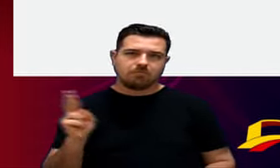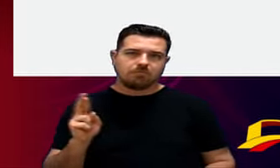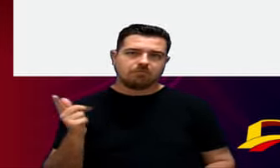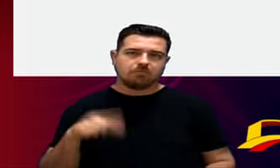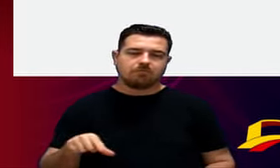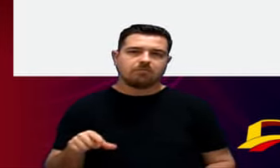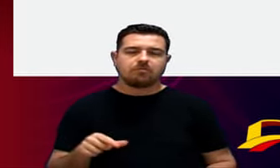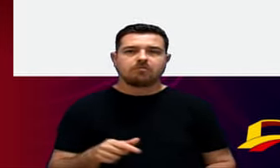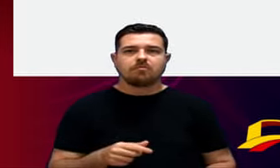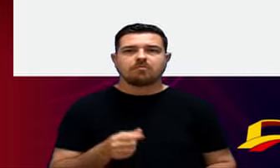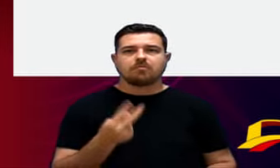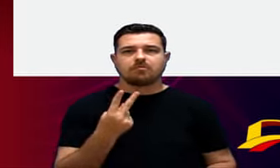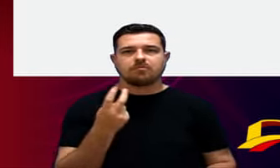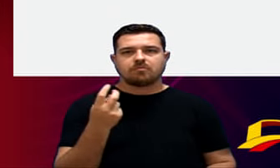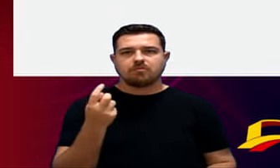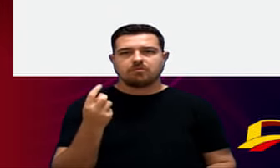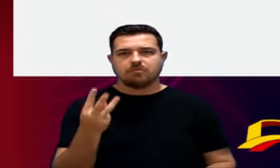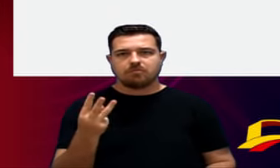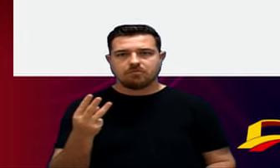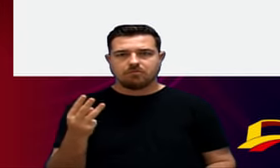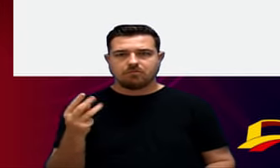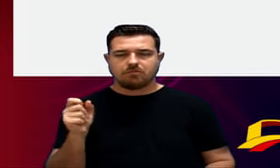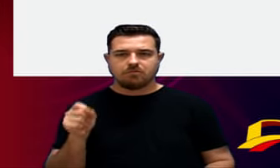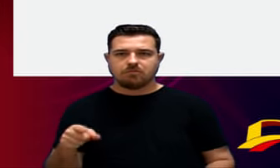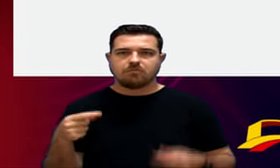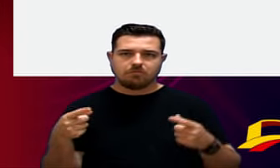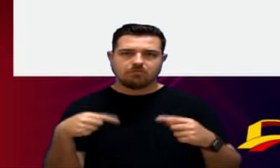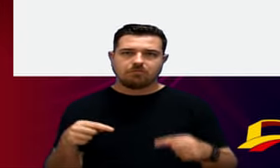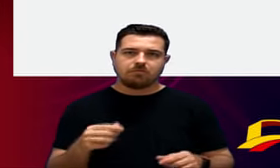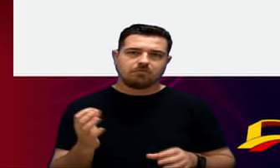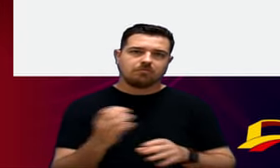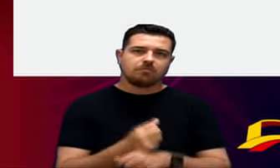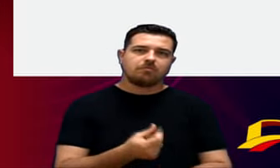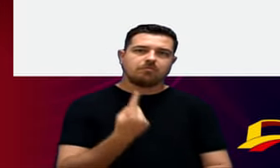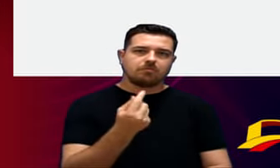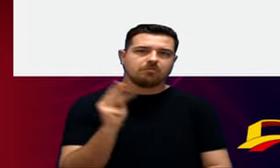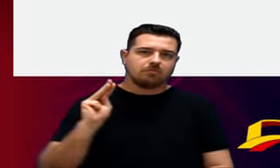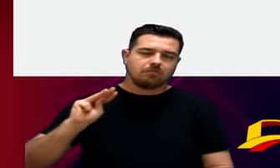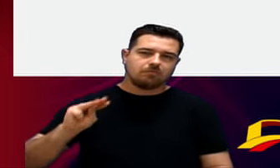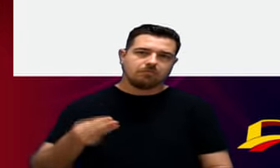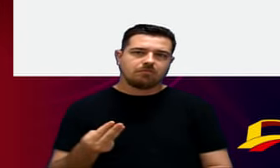oxigênio r 23.100 totalizando r 1.